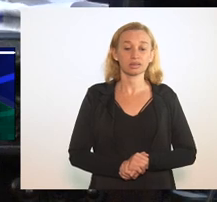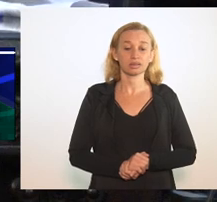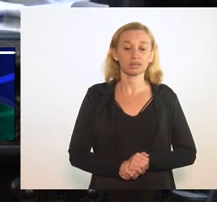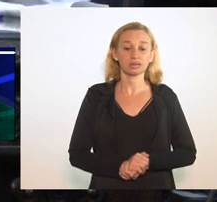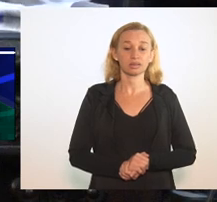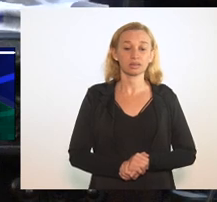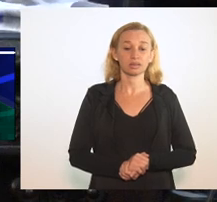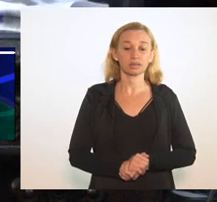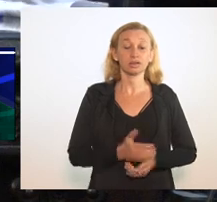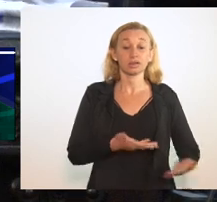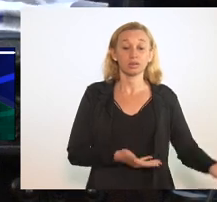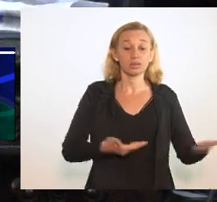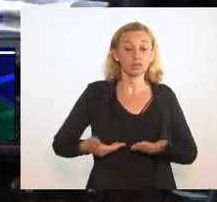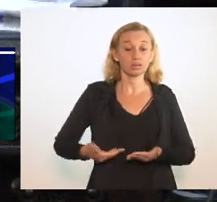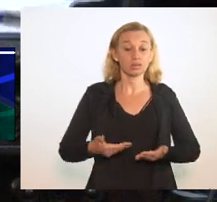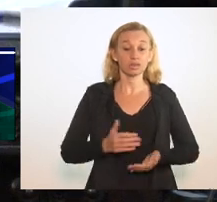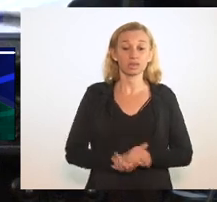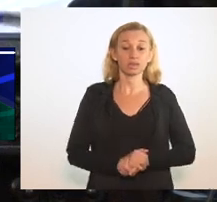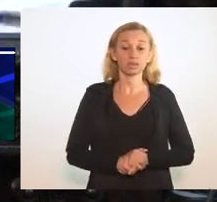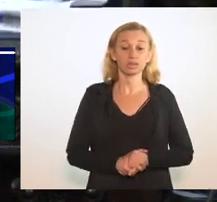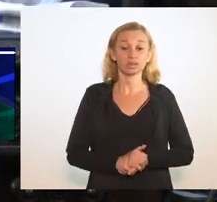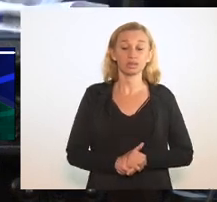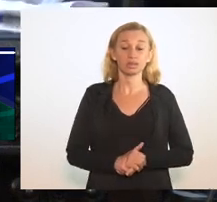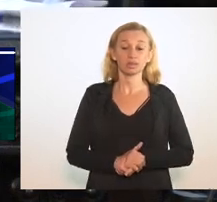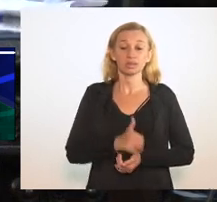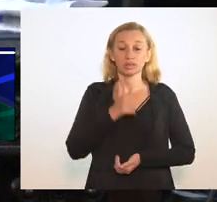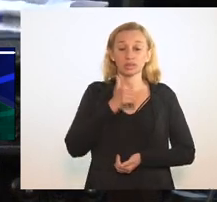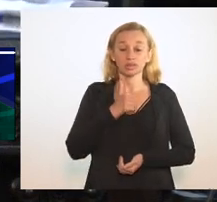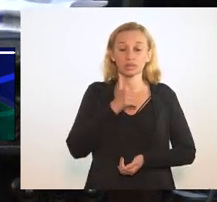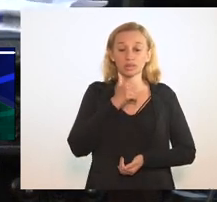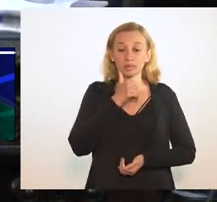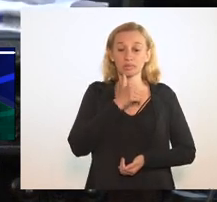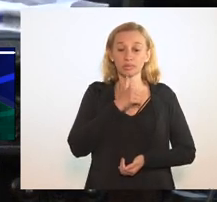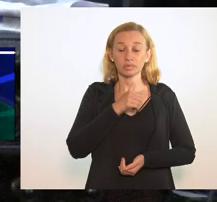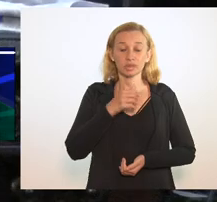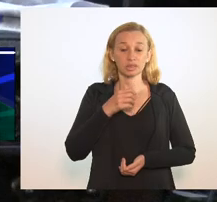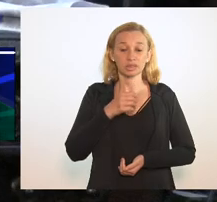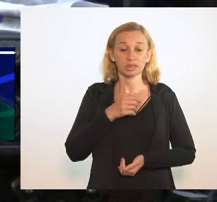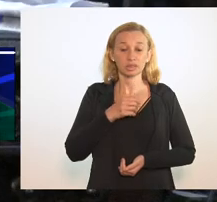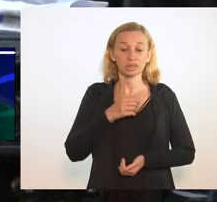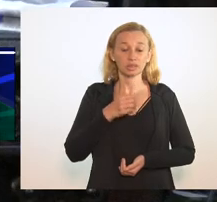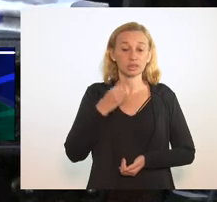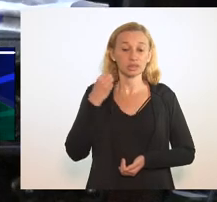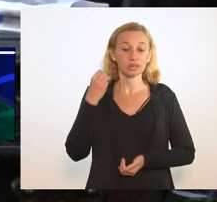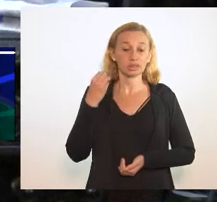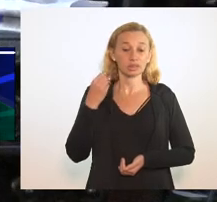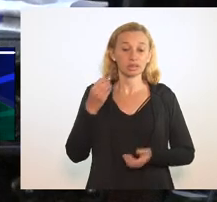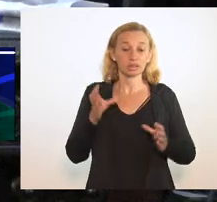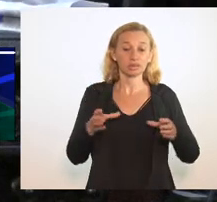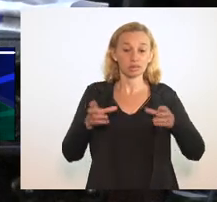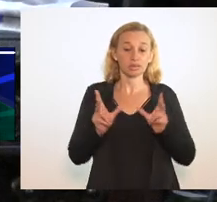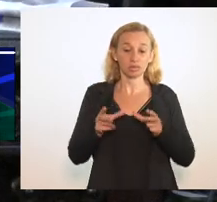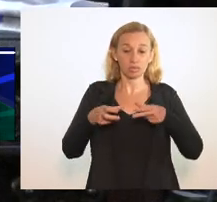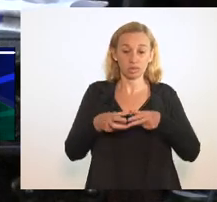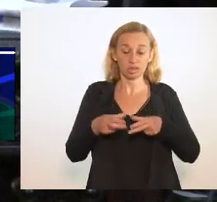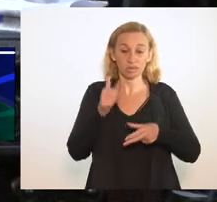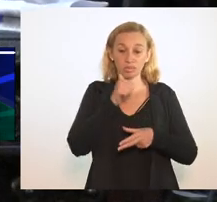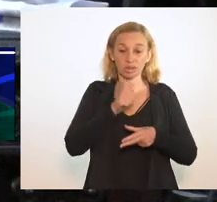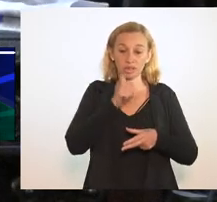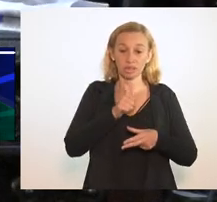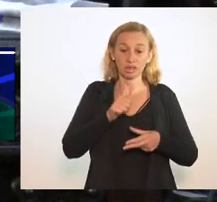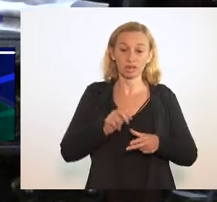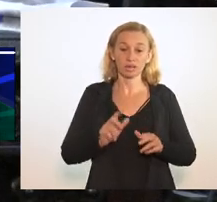Convido a presidente, a presidenta, o presidente da Comissão Mulheres para presidir a próxima sessão